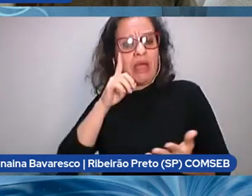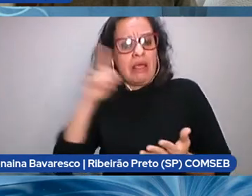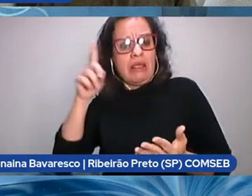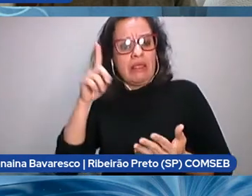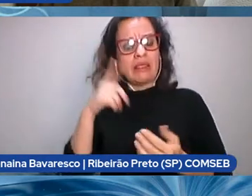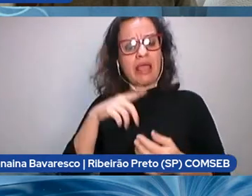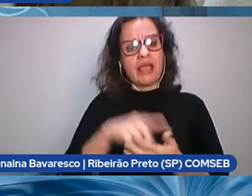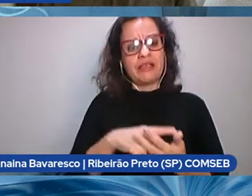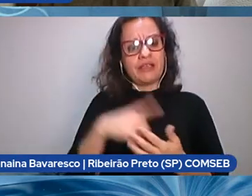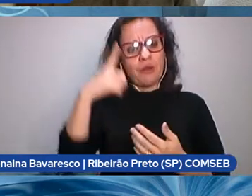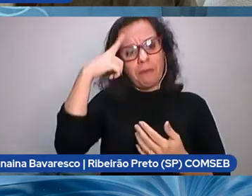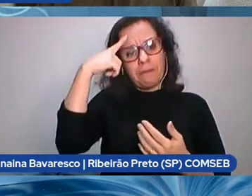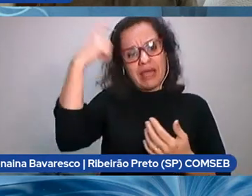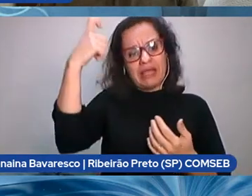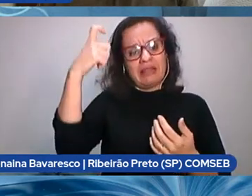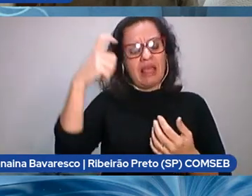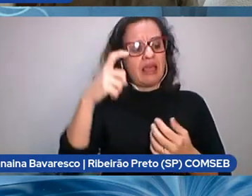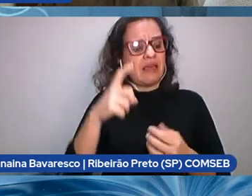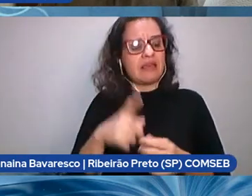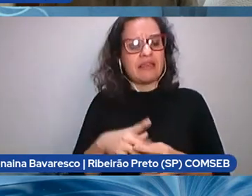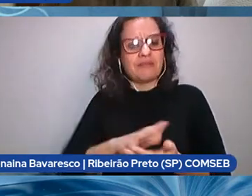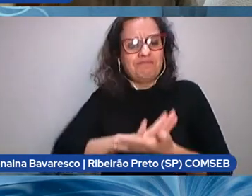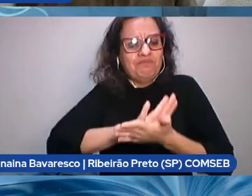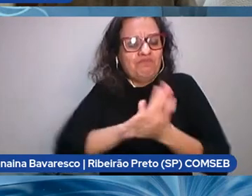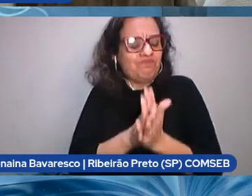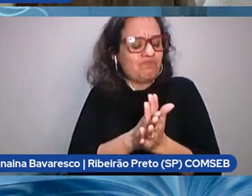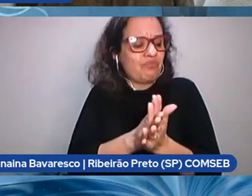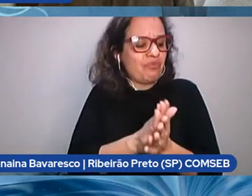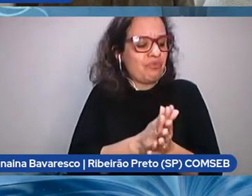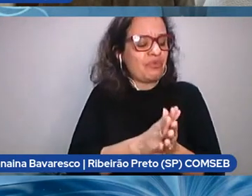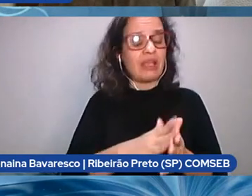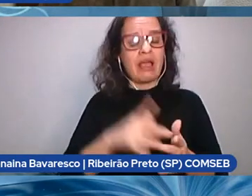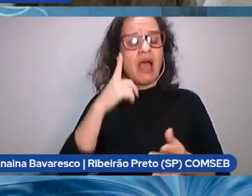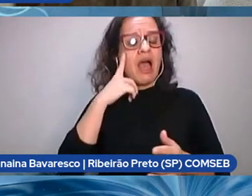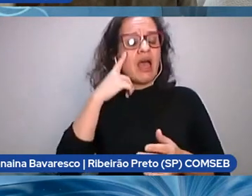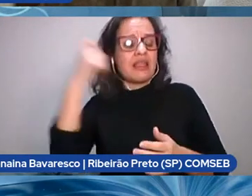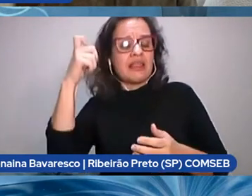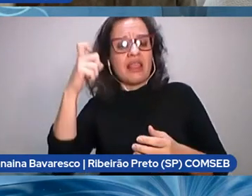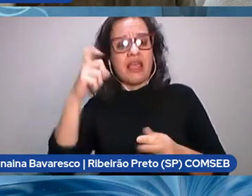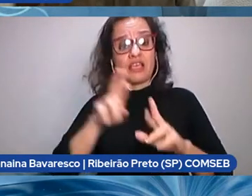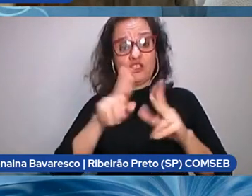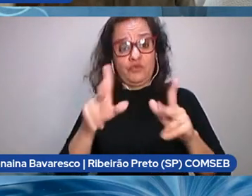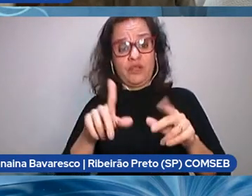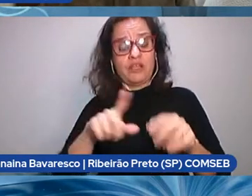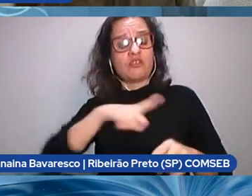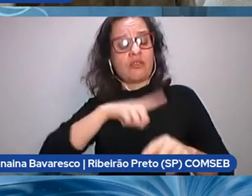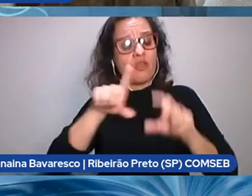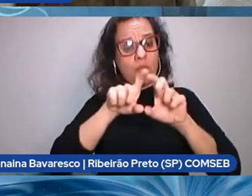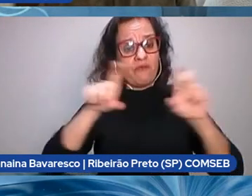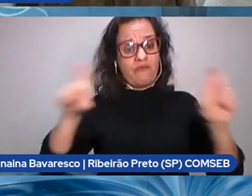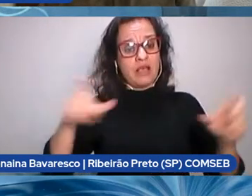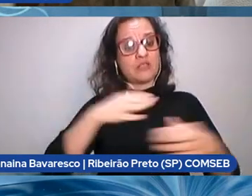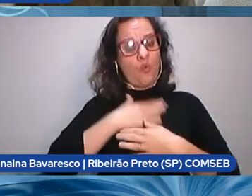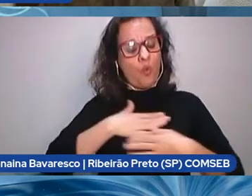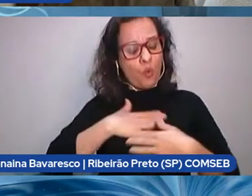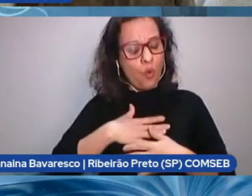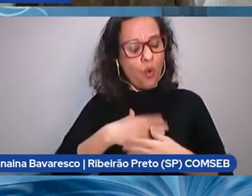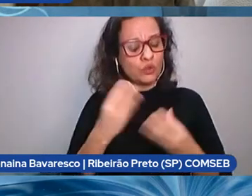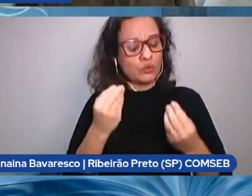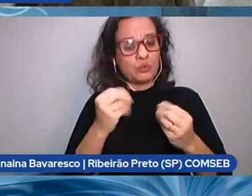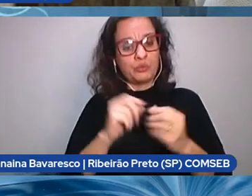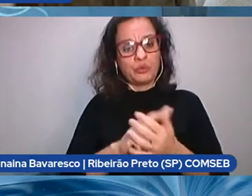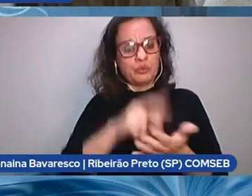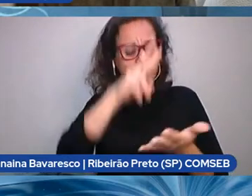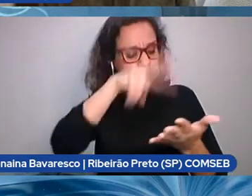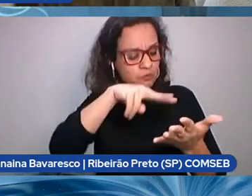nos empurrando daqui para lá, de lá para cá. Não, a ideia não é essa. Tem uma frase e eu gosto muito, até eu peguei aqui no livro